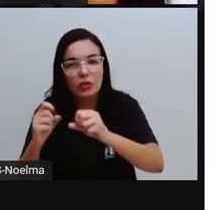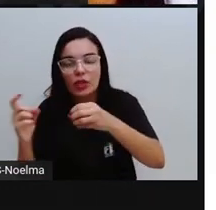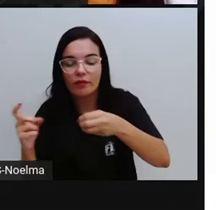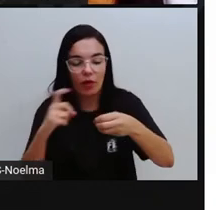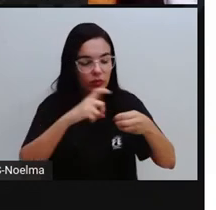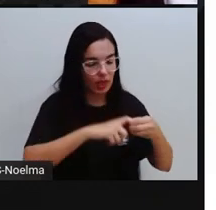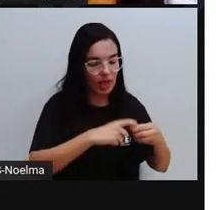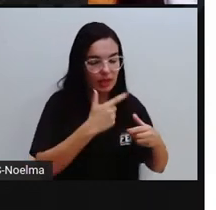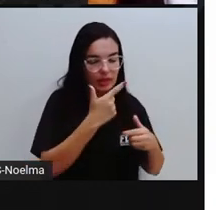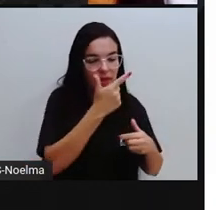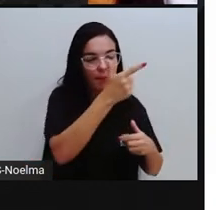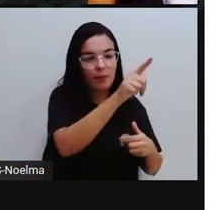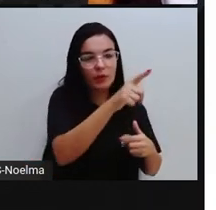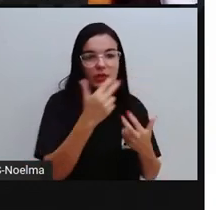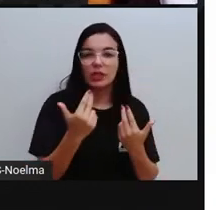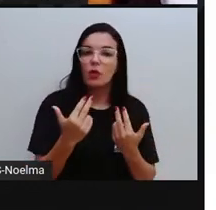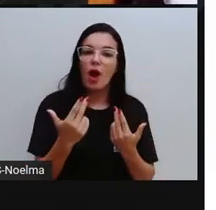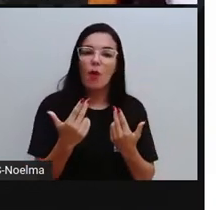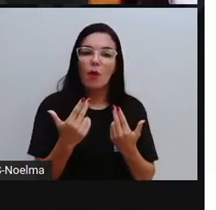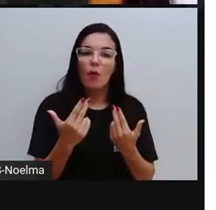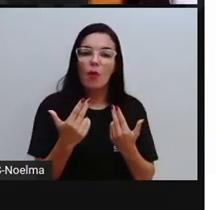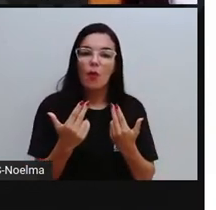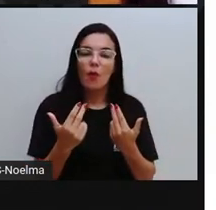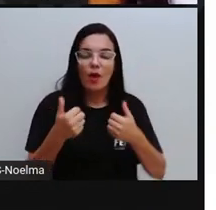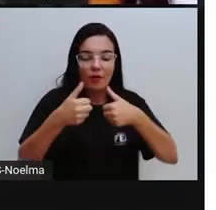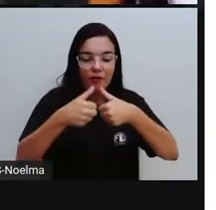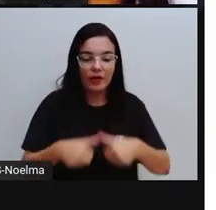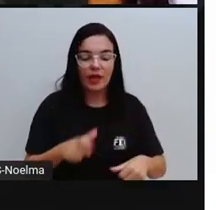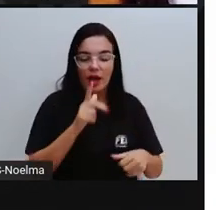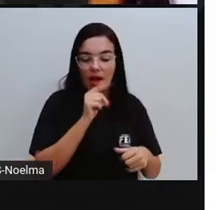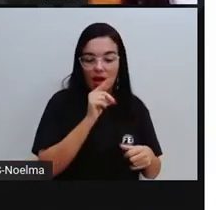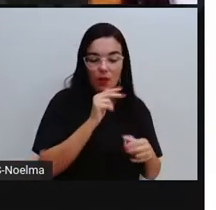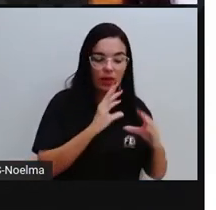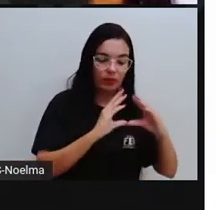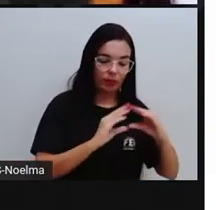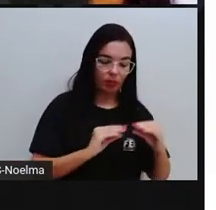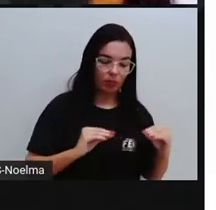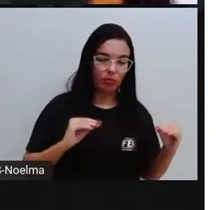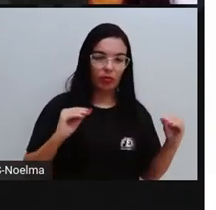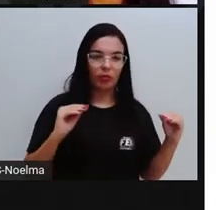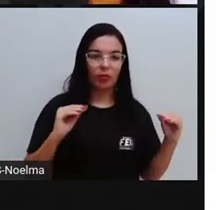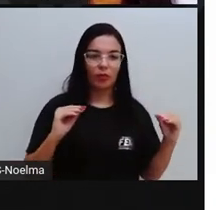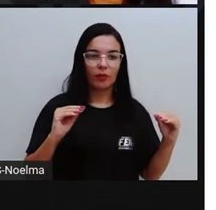né? A gente colocar no copo ali, se a gente retirar do congelador, deixar numa temperatura